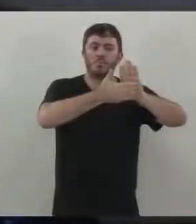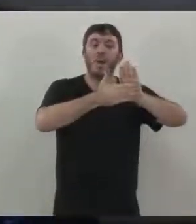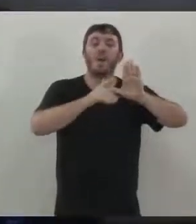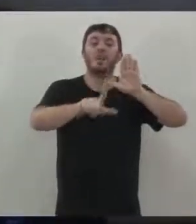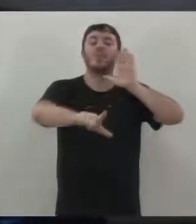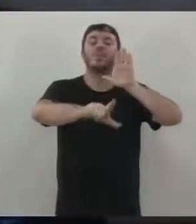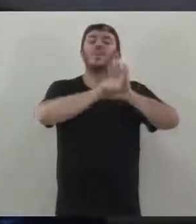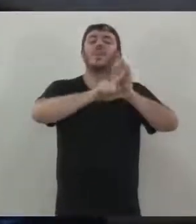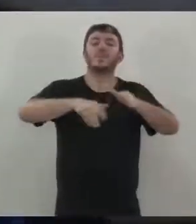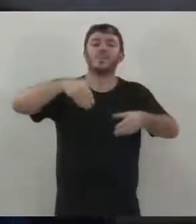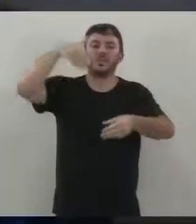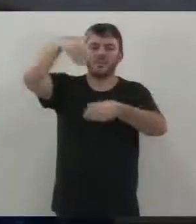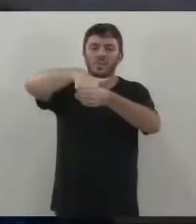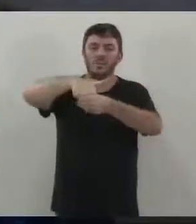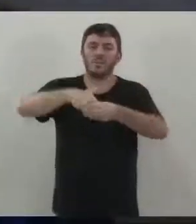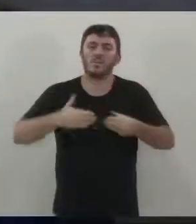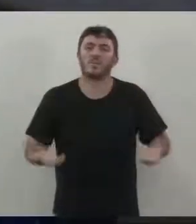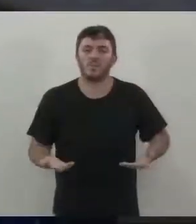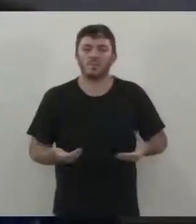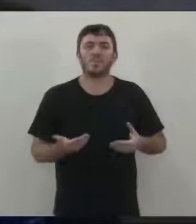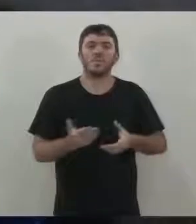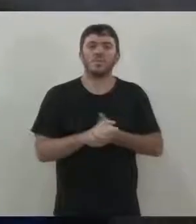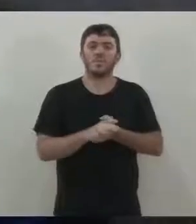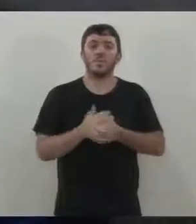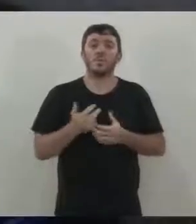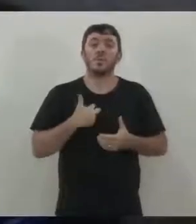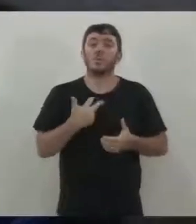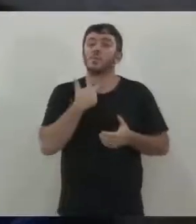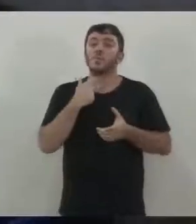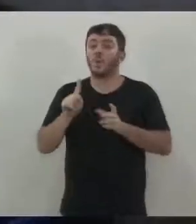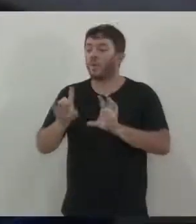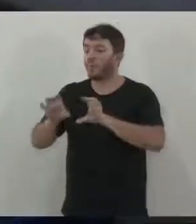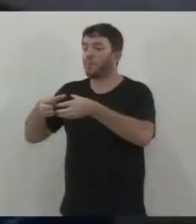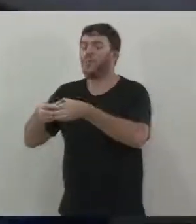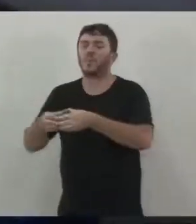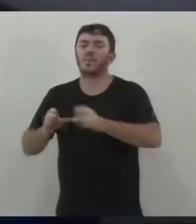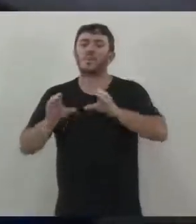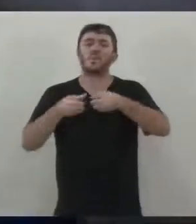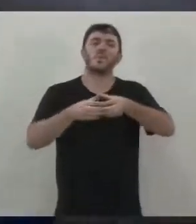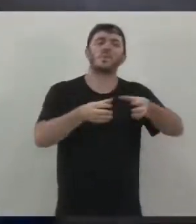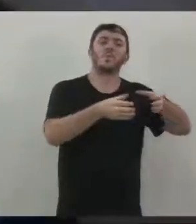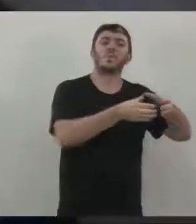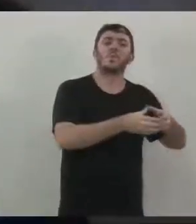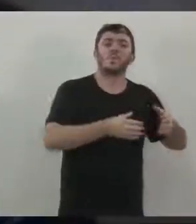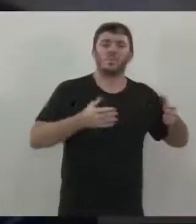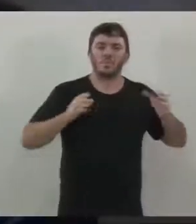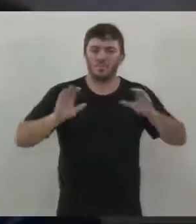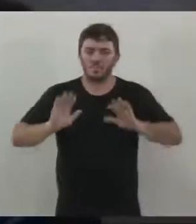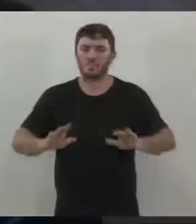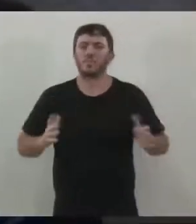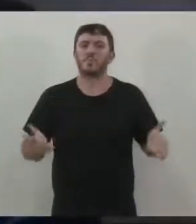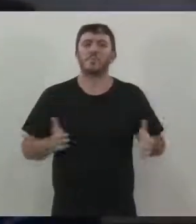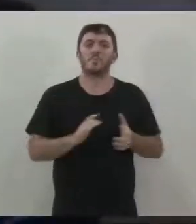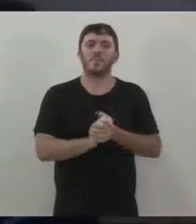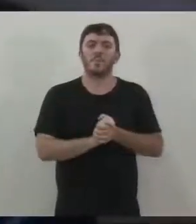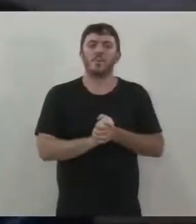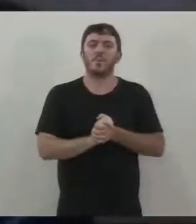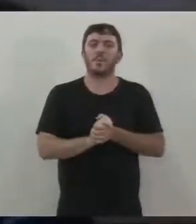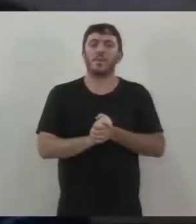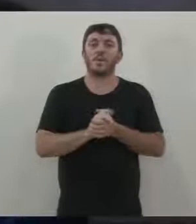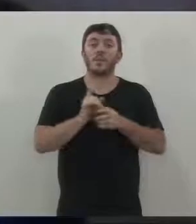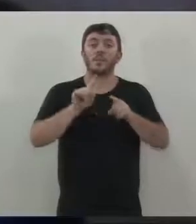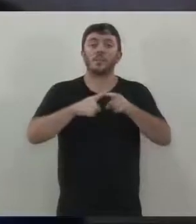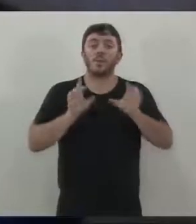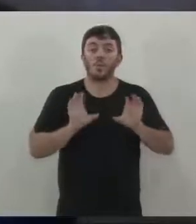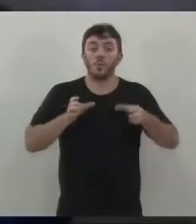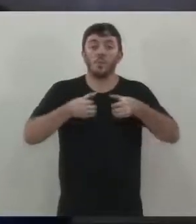eleitorais que não permitem que a gente faça parte de algumas comissões, ou do Executivo, mas as comissões da Câmara, elas não